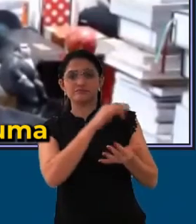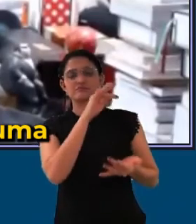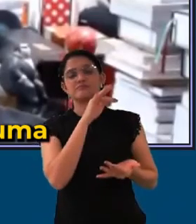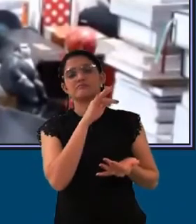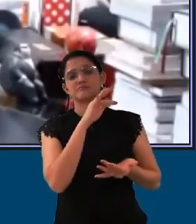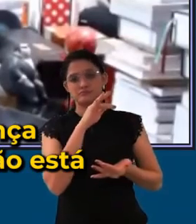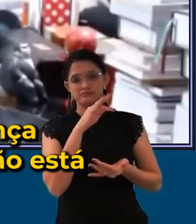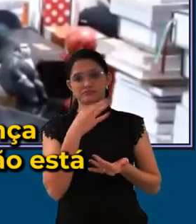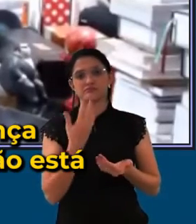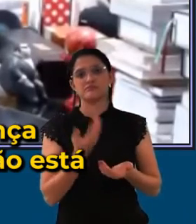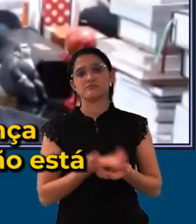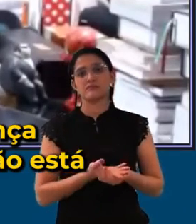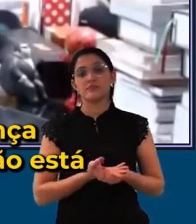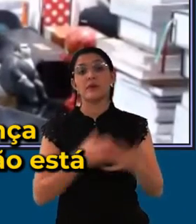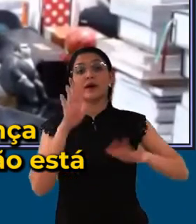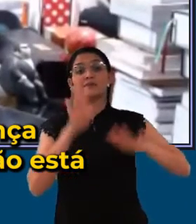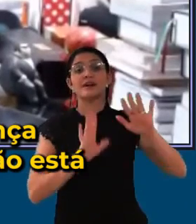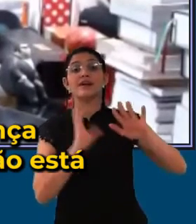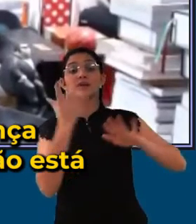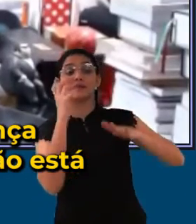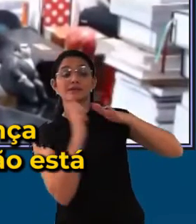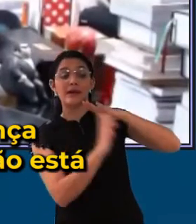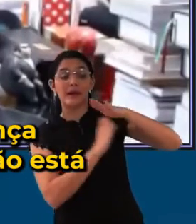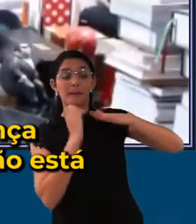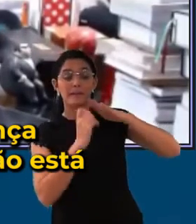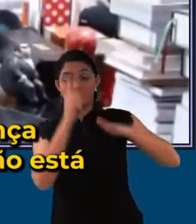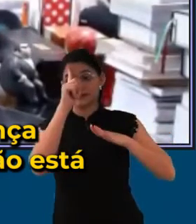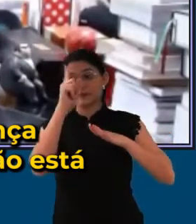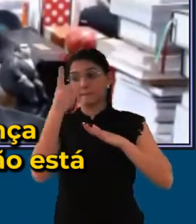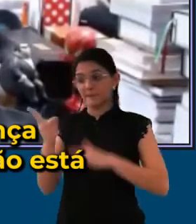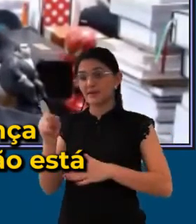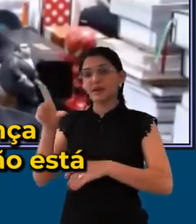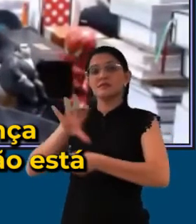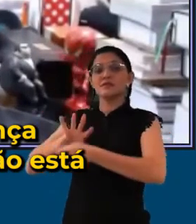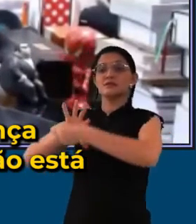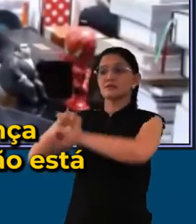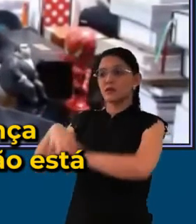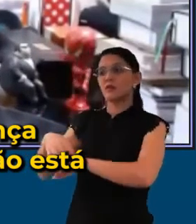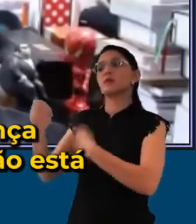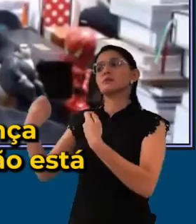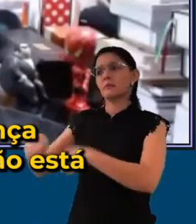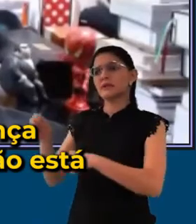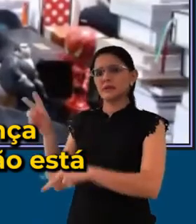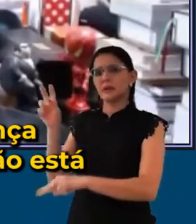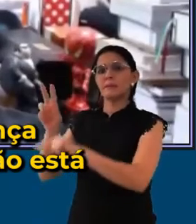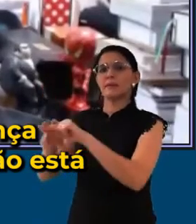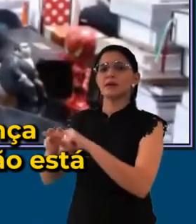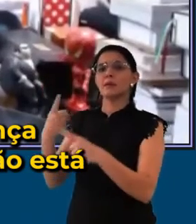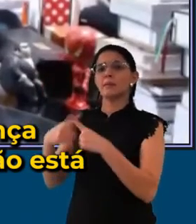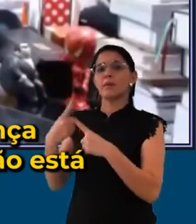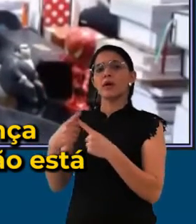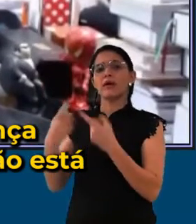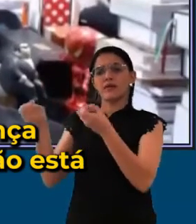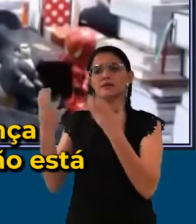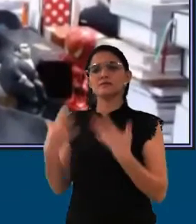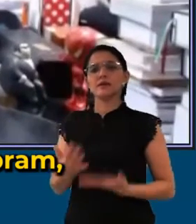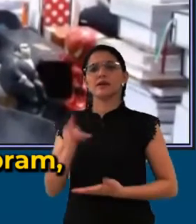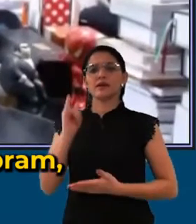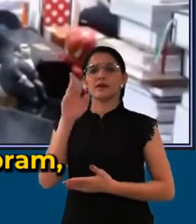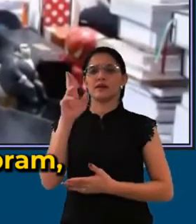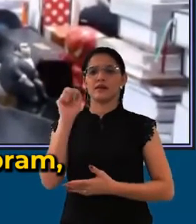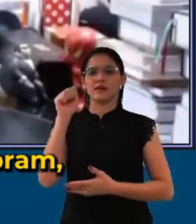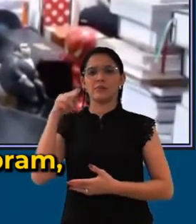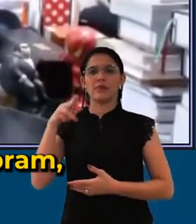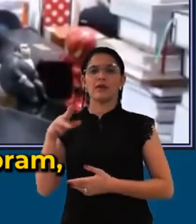tem que resolver, e a empresa mete um mandado de segurança contra o IBRAM falando o seguinte, o IBRAM não está licenciando por demora